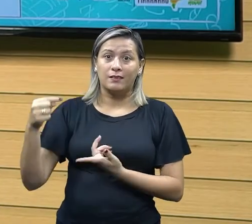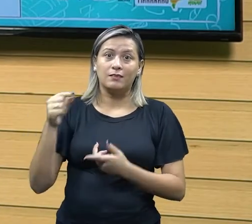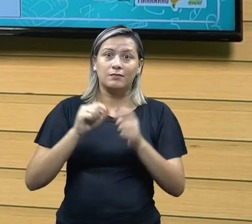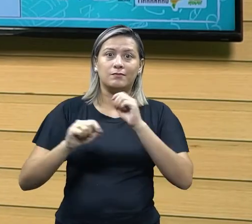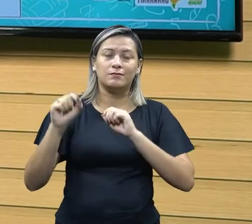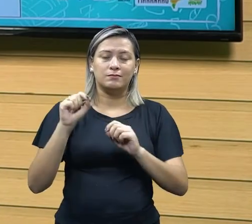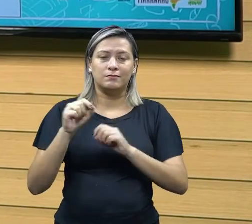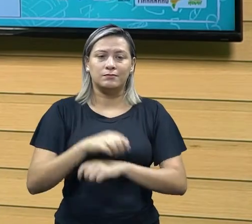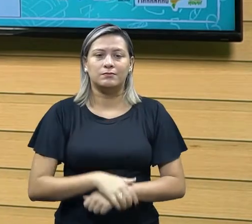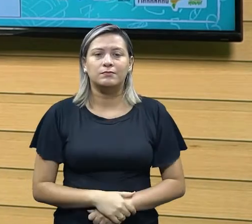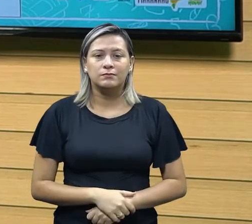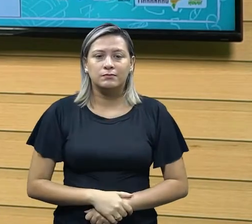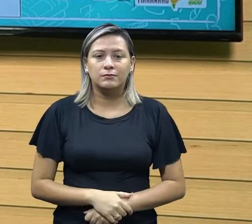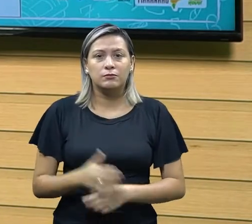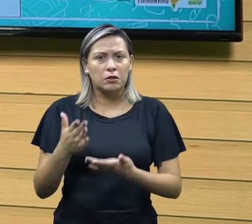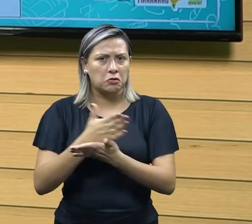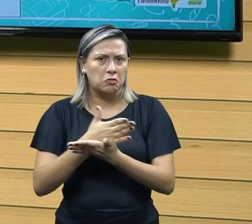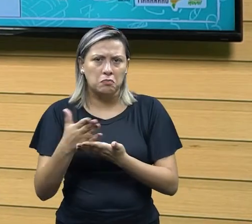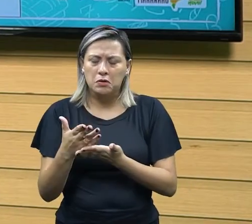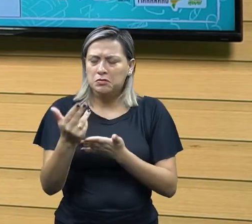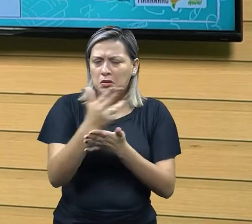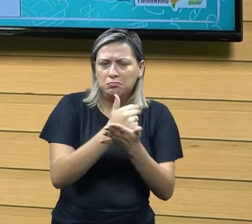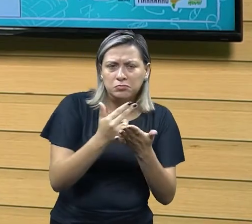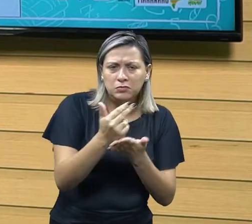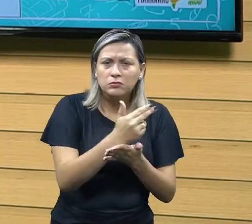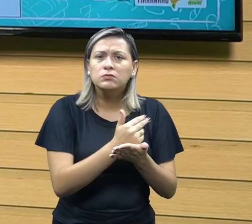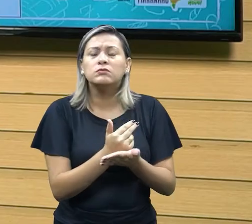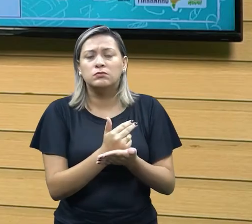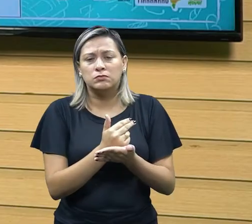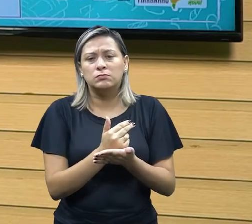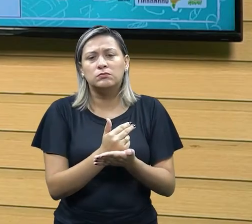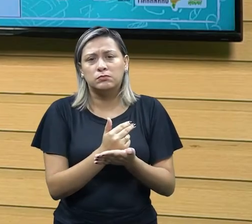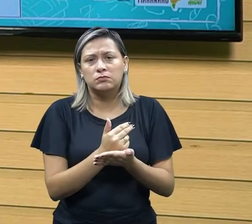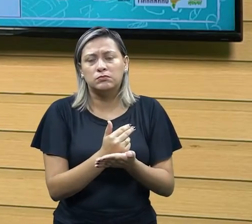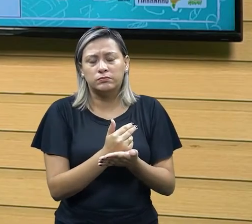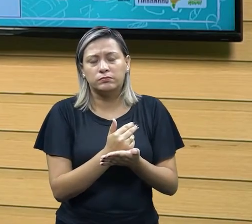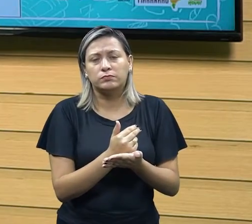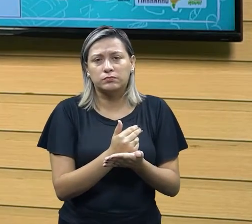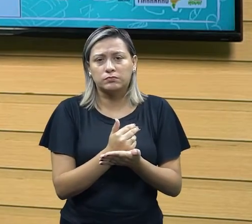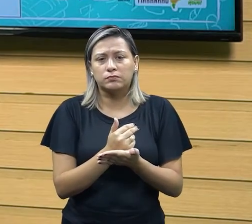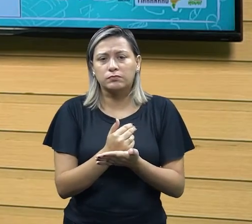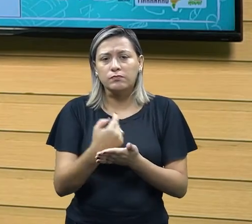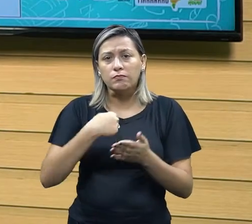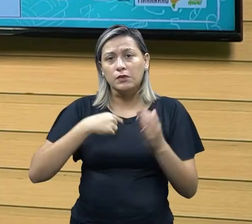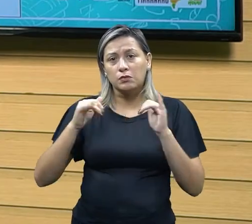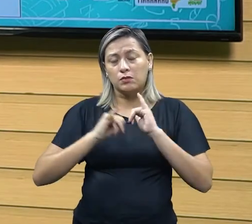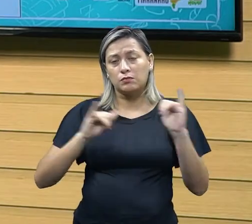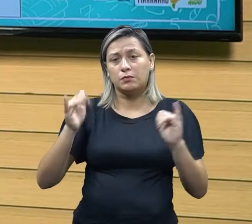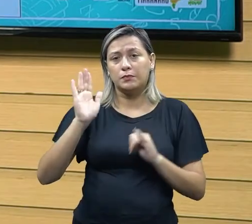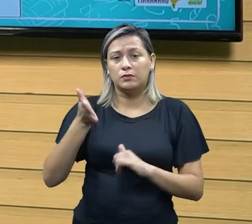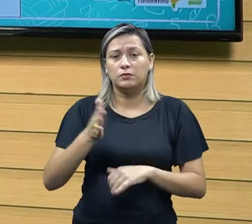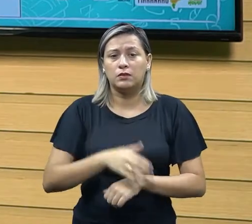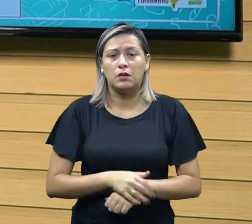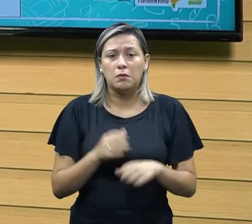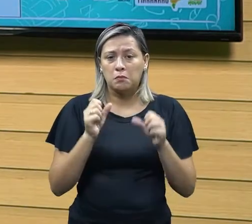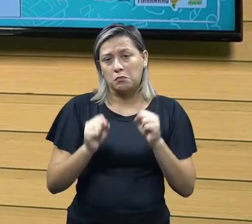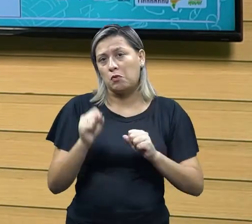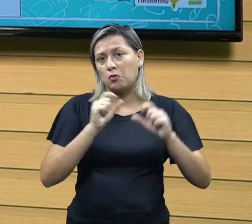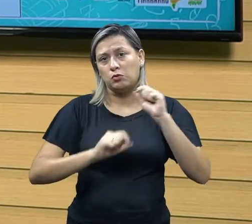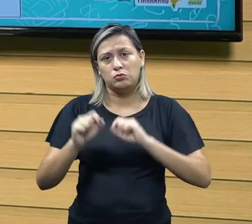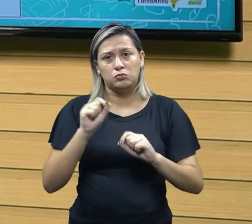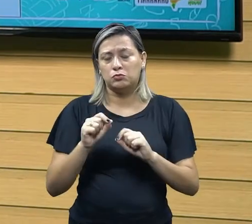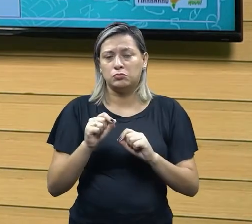dali você vai fazer o seu trabalho, o seu desenho, como eu já falei, de várias formas, tá? Pode ser